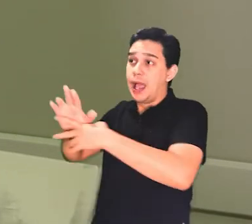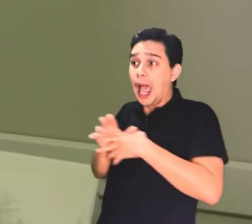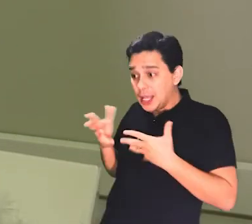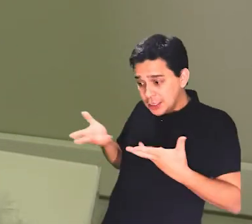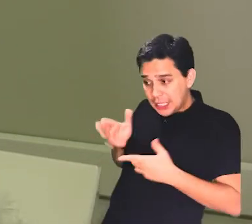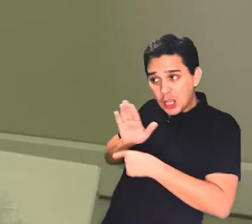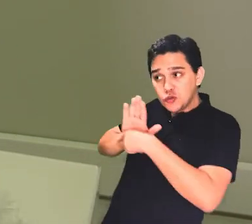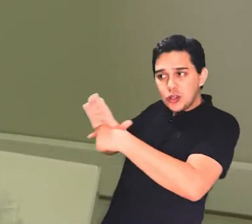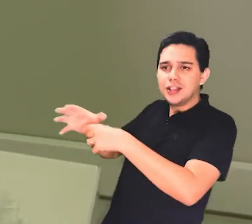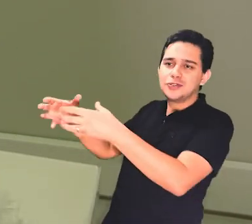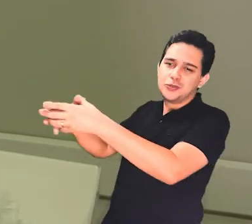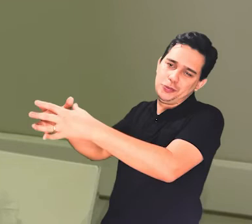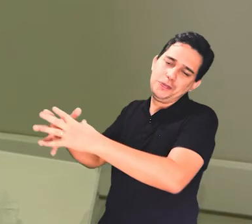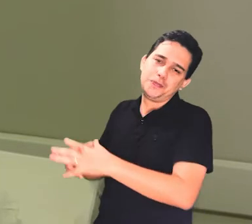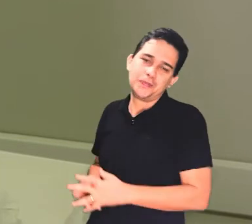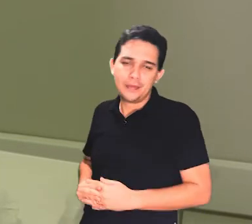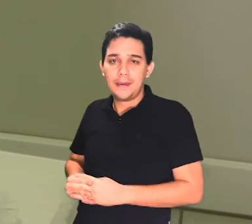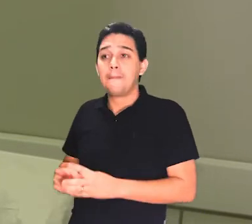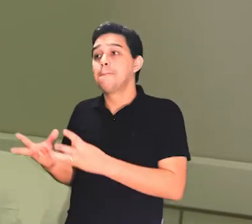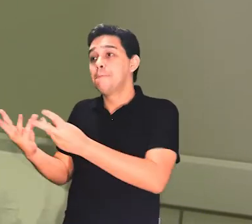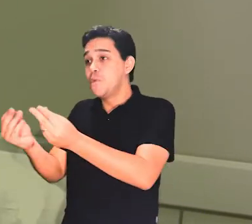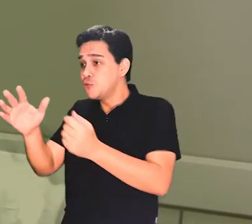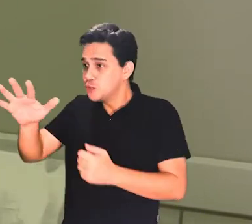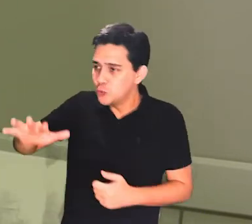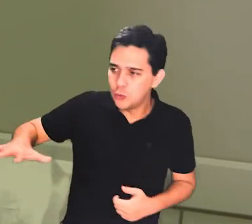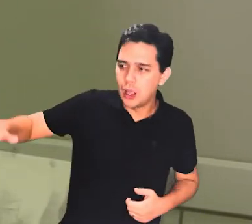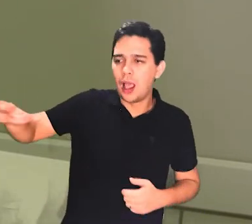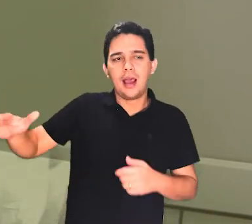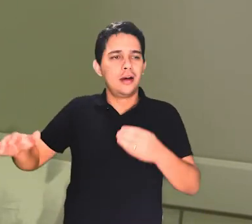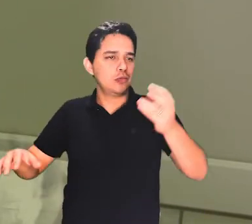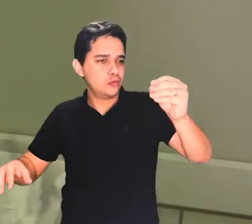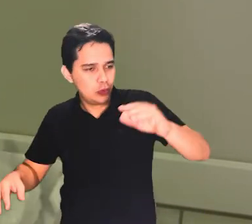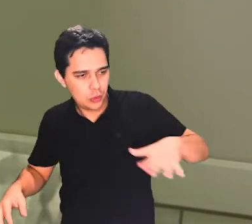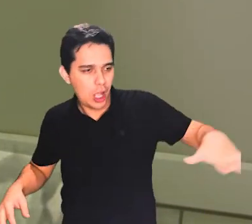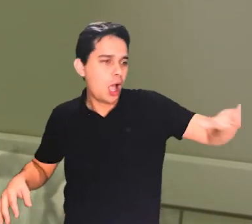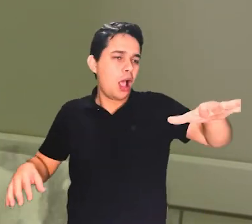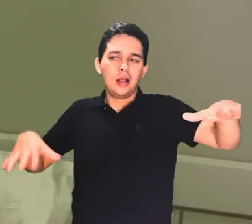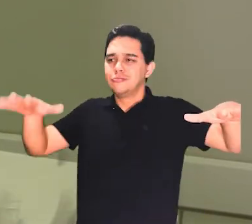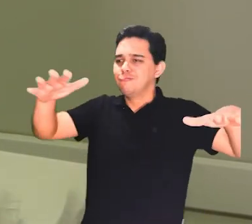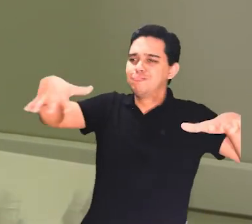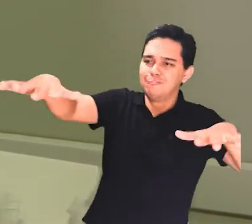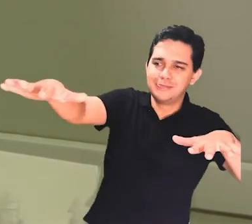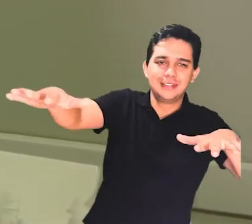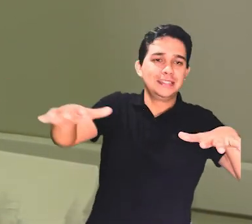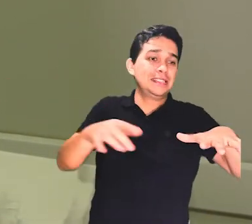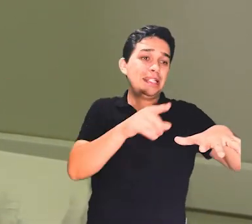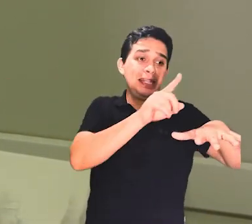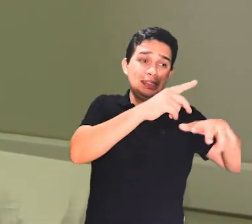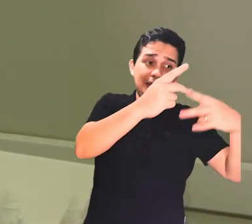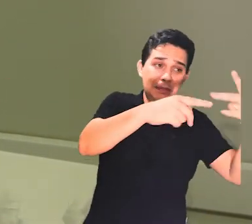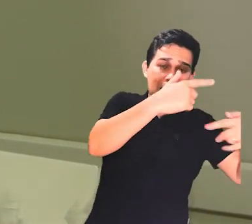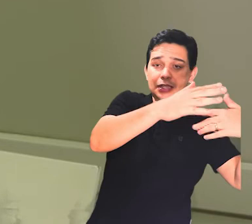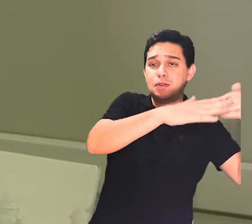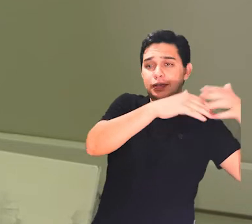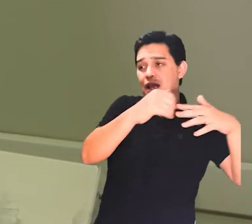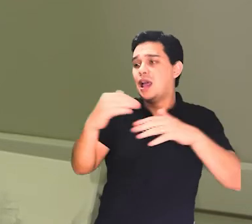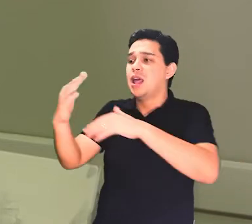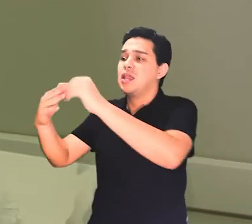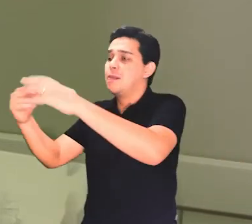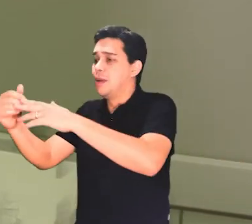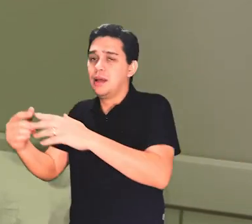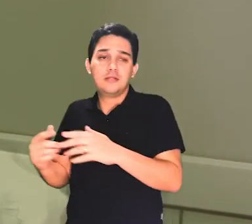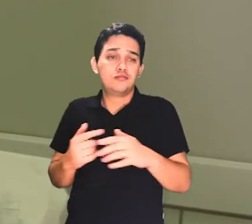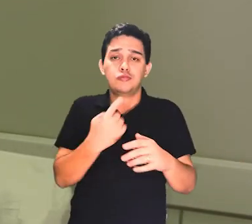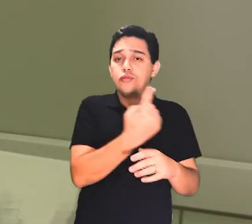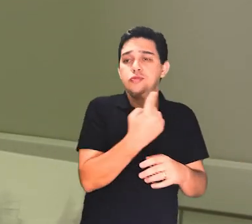os gestores dos territórios, os gestores de saúde, têm essa disposição, dão a prioridade necessária,